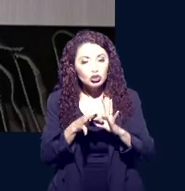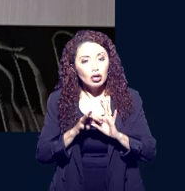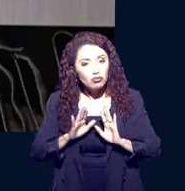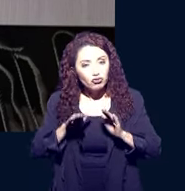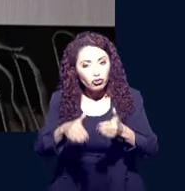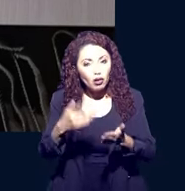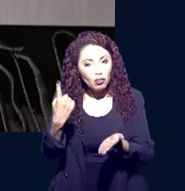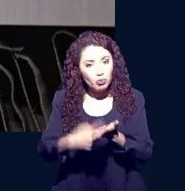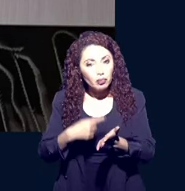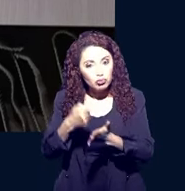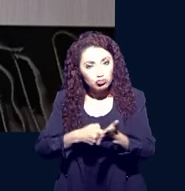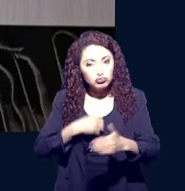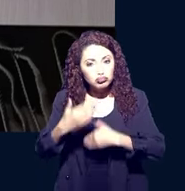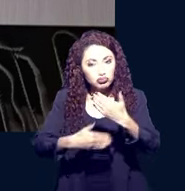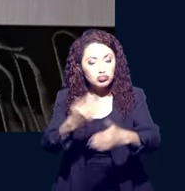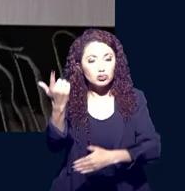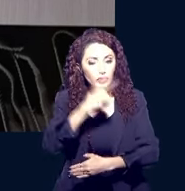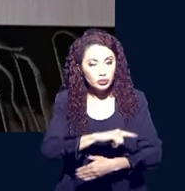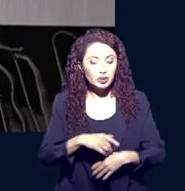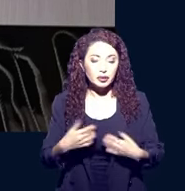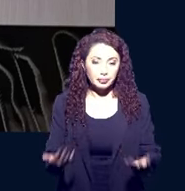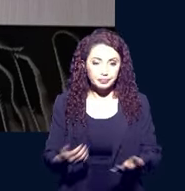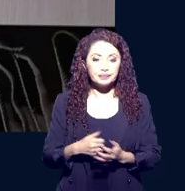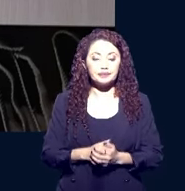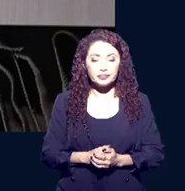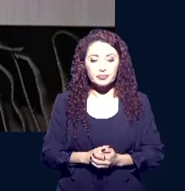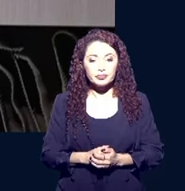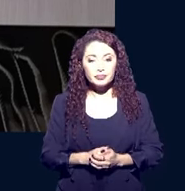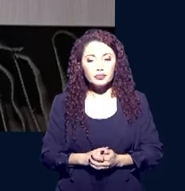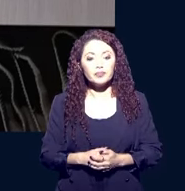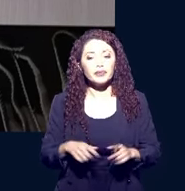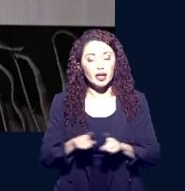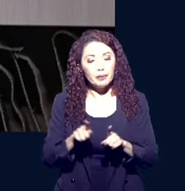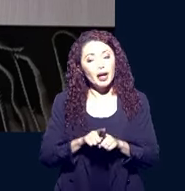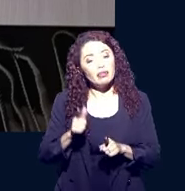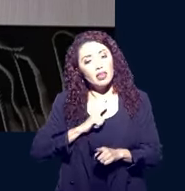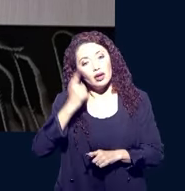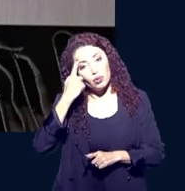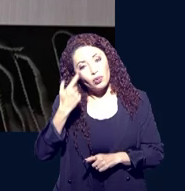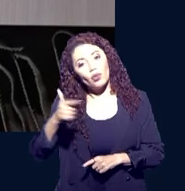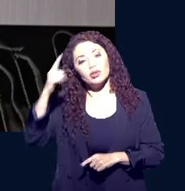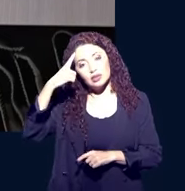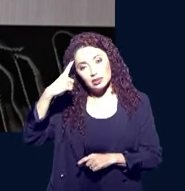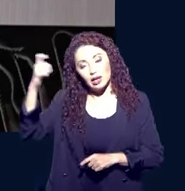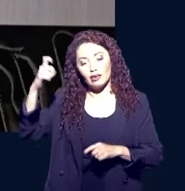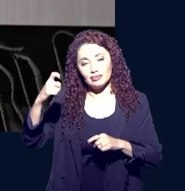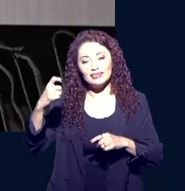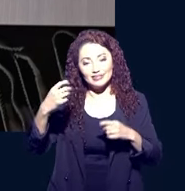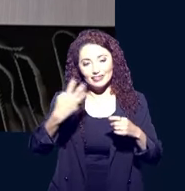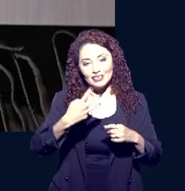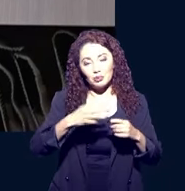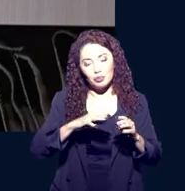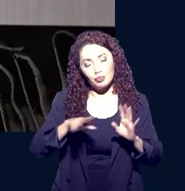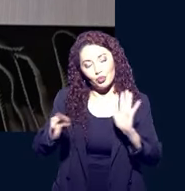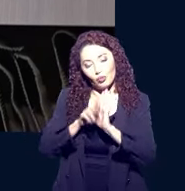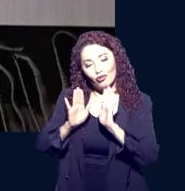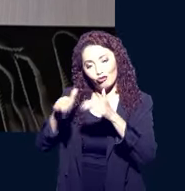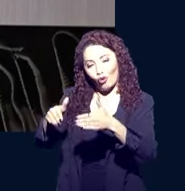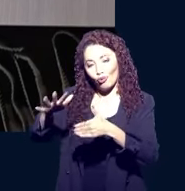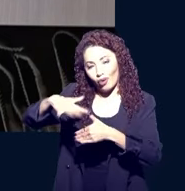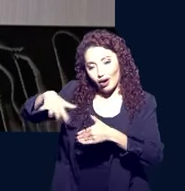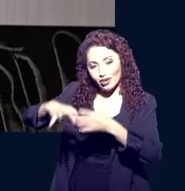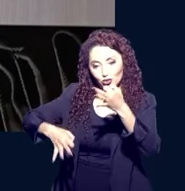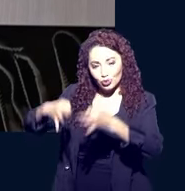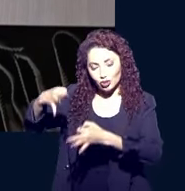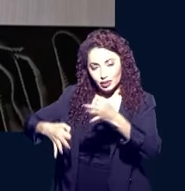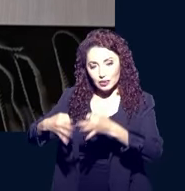eu tenias na terceir parte para judici delas que considero muito important embora umais